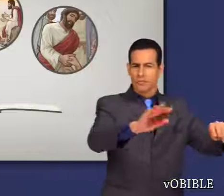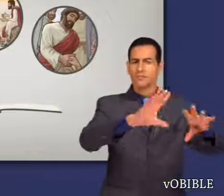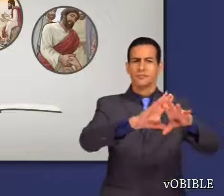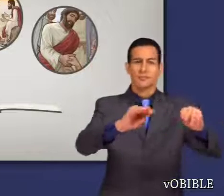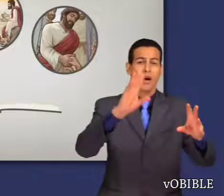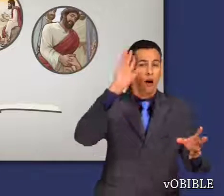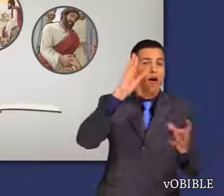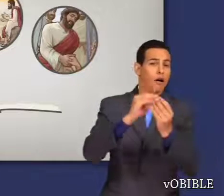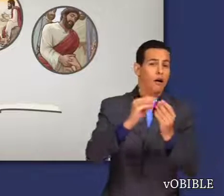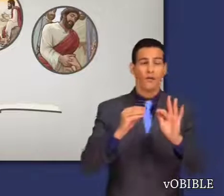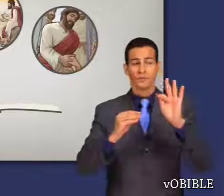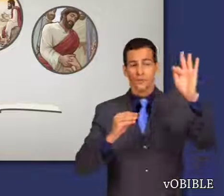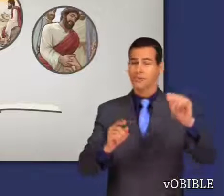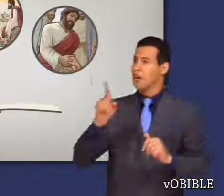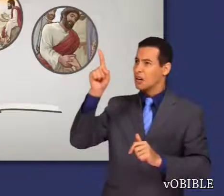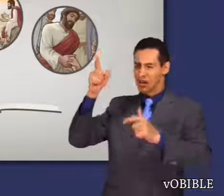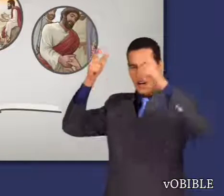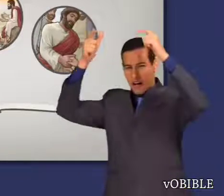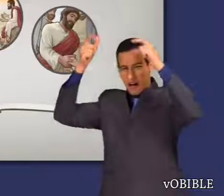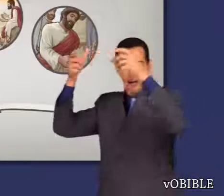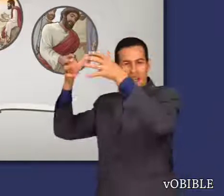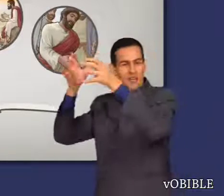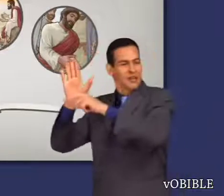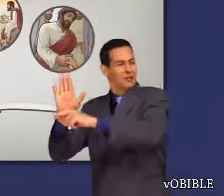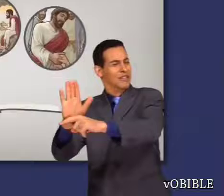realizar como o Rei do Reino de Deus.